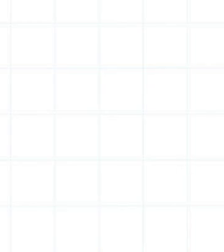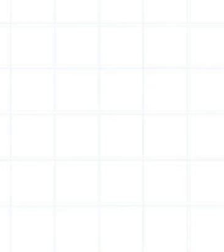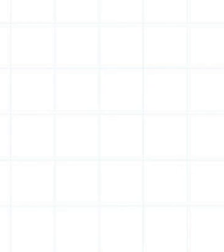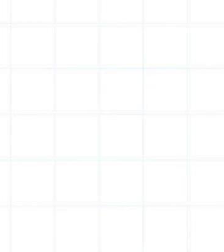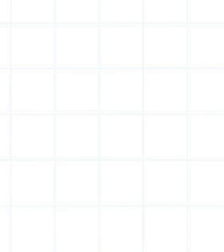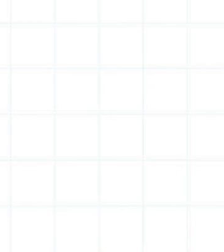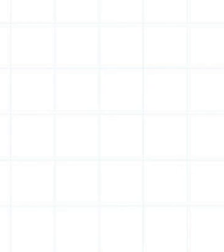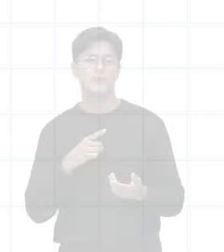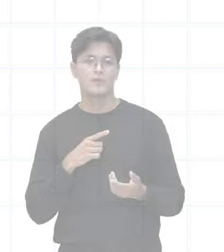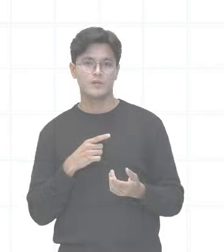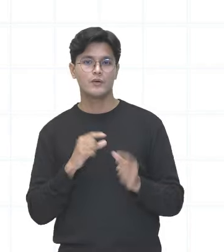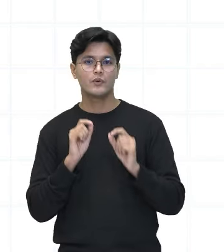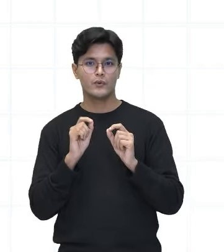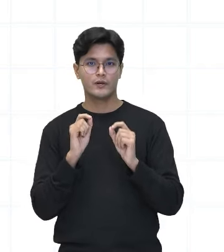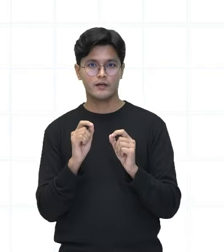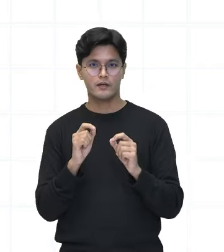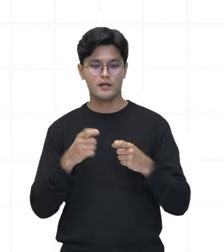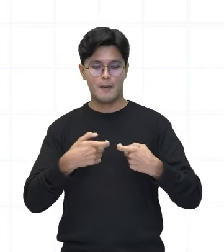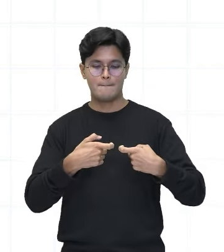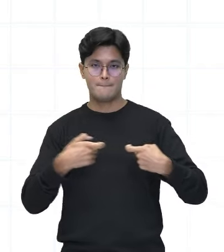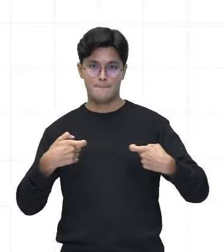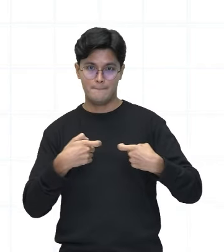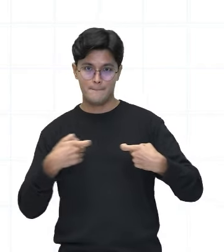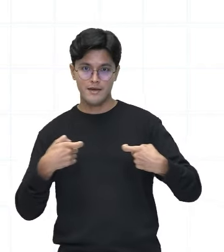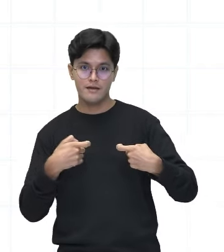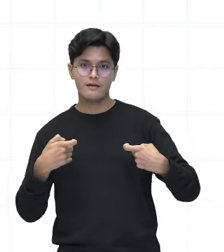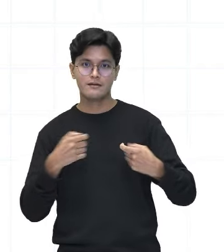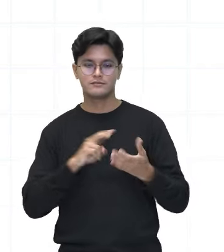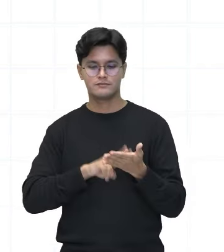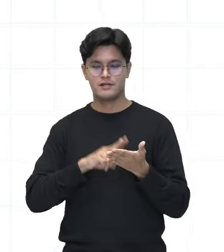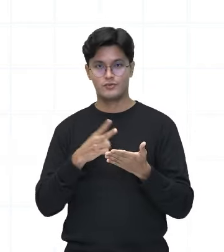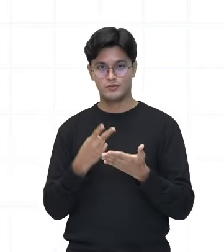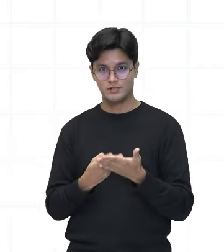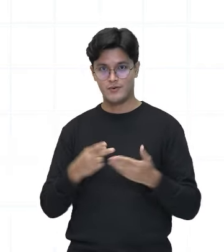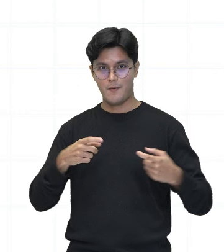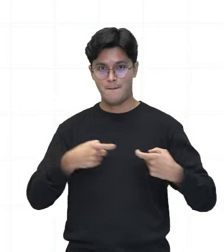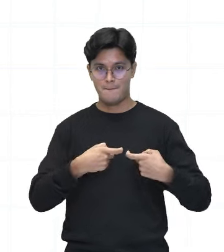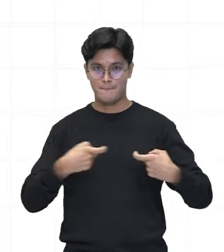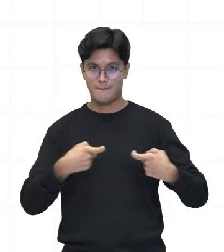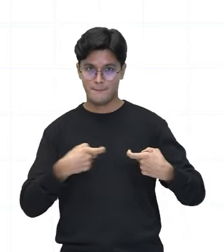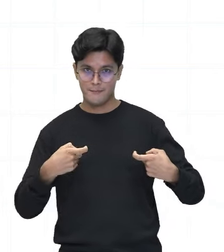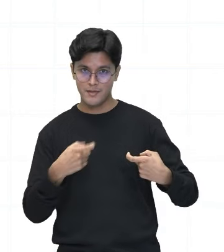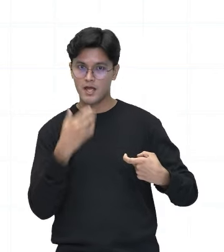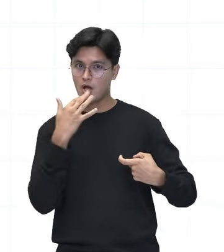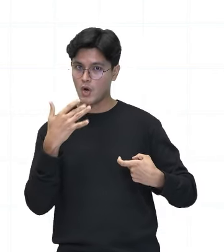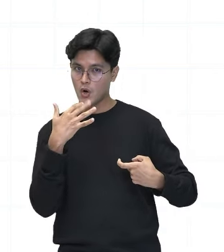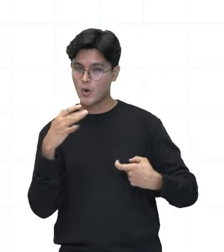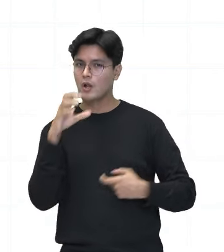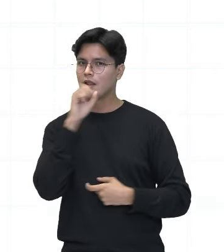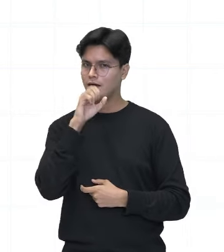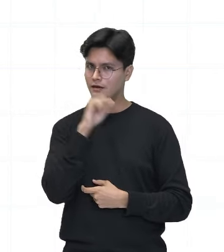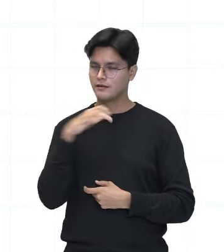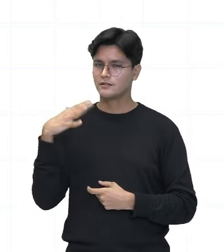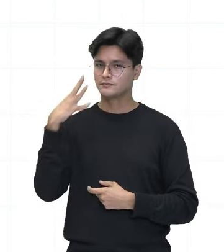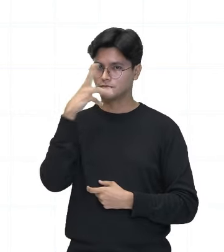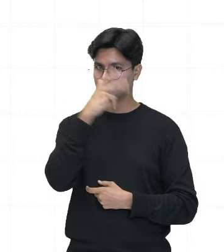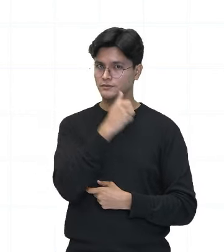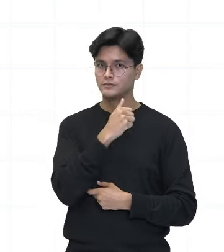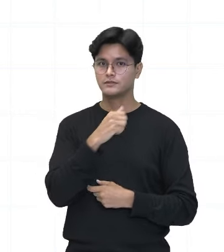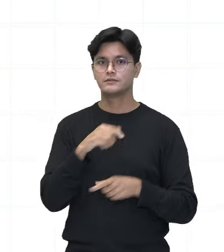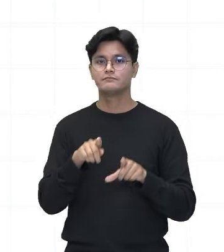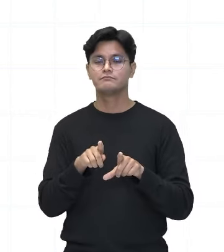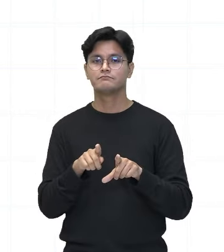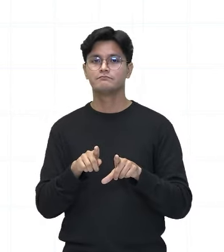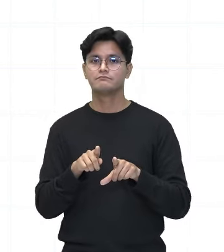lindas socks aqui, né? Meias laranja, cor de laranja aqui, bem bonitas. E eu já